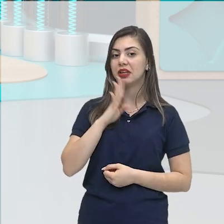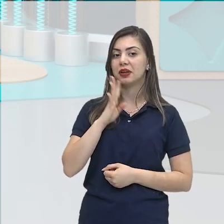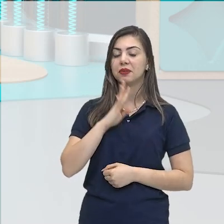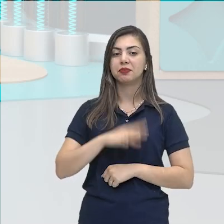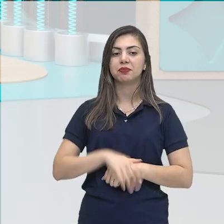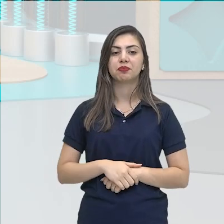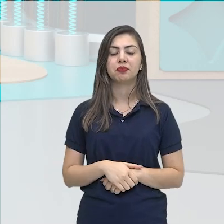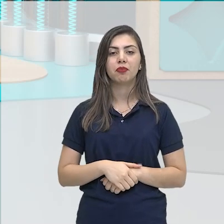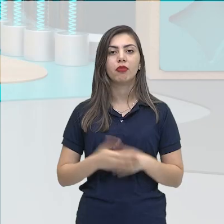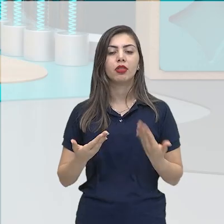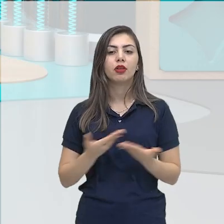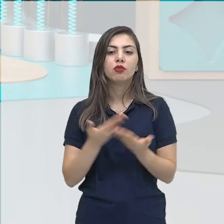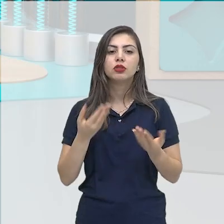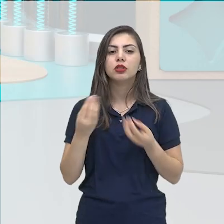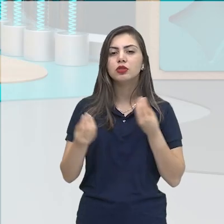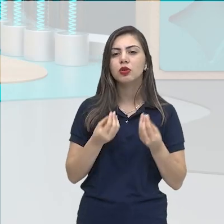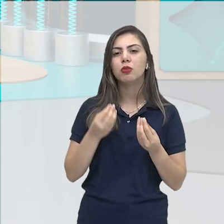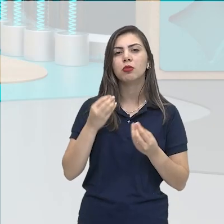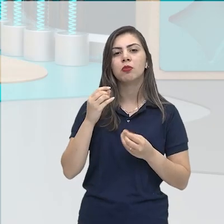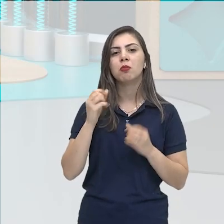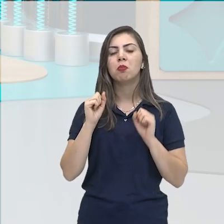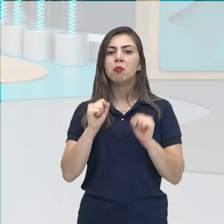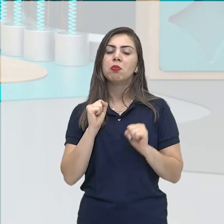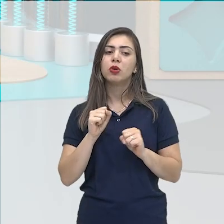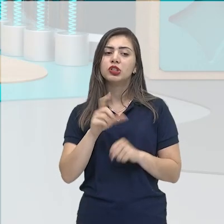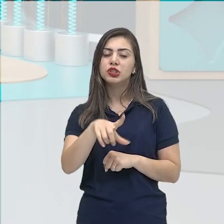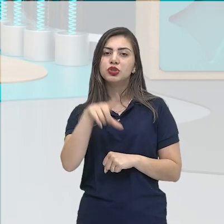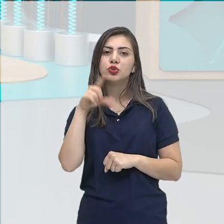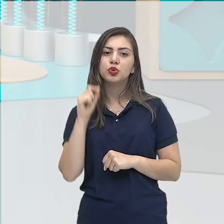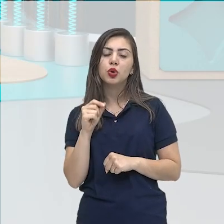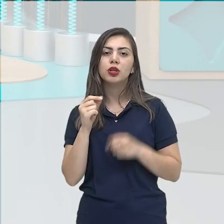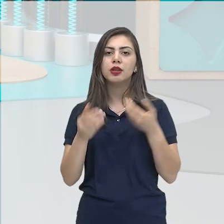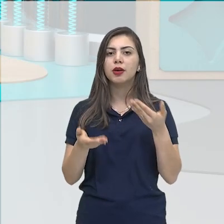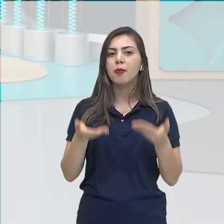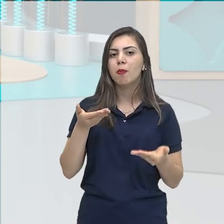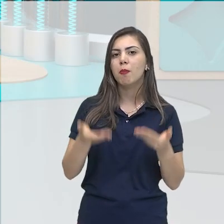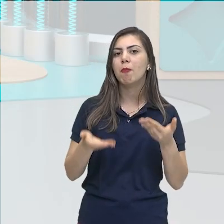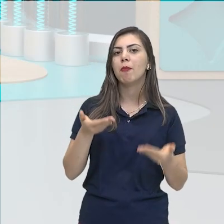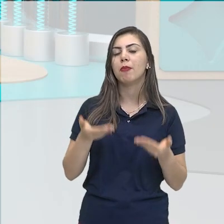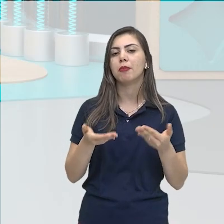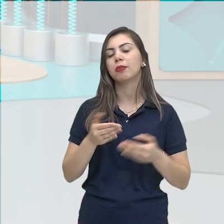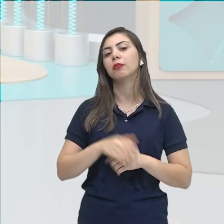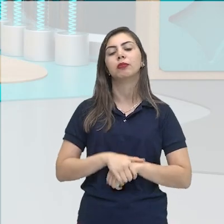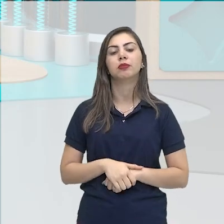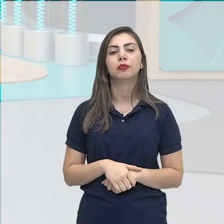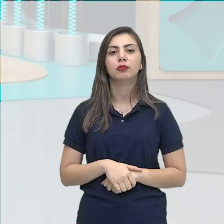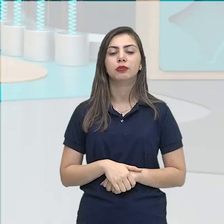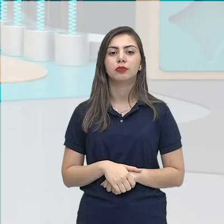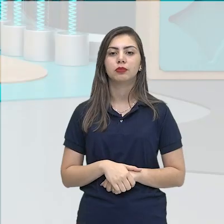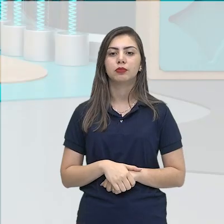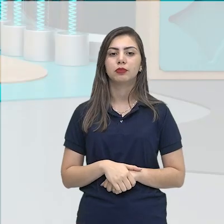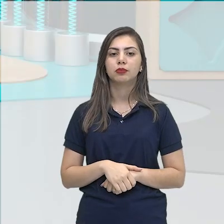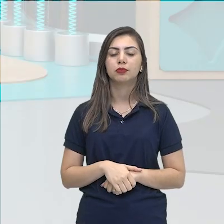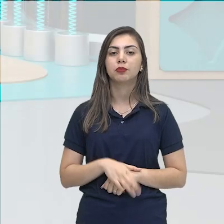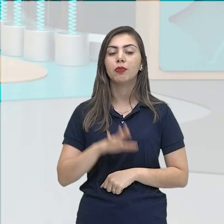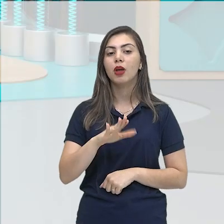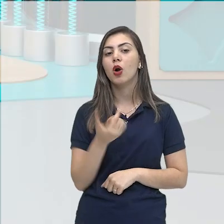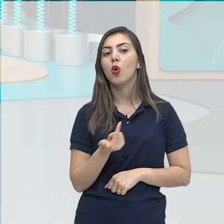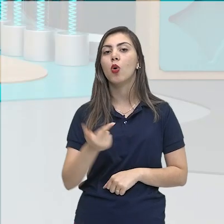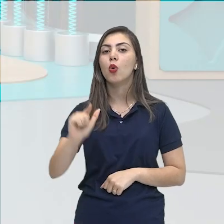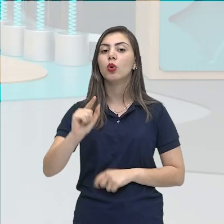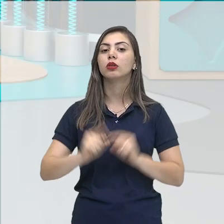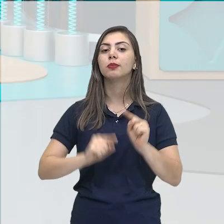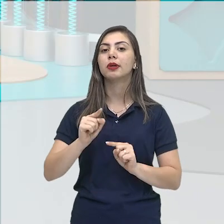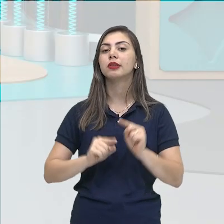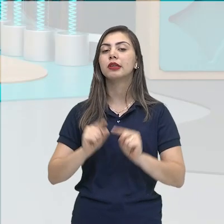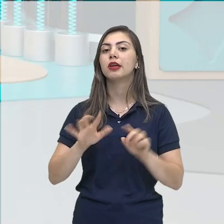inferiores. É bem interessante. E aí você vai graduando o peso conforme a sua evolução. Outro equipamento que pode